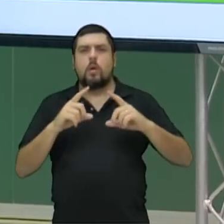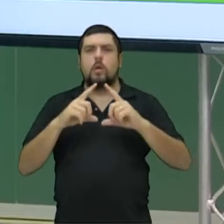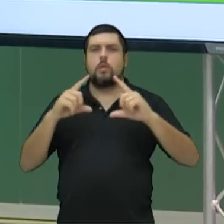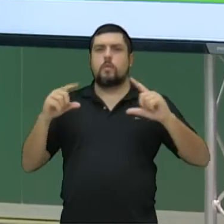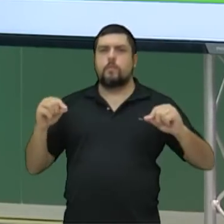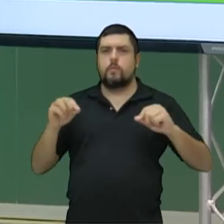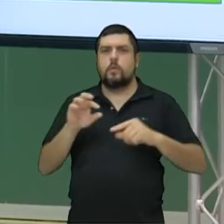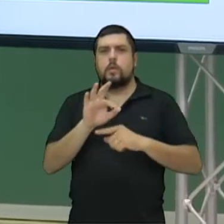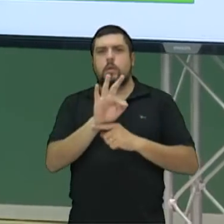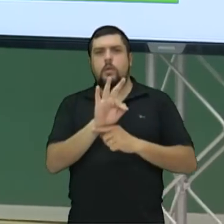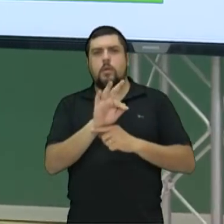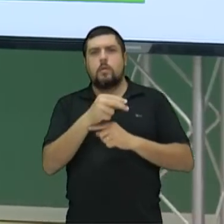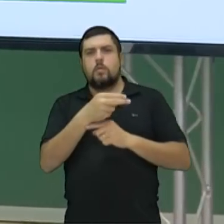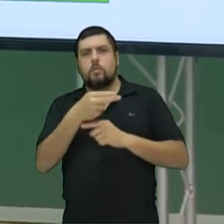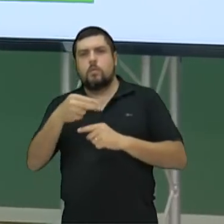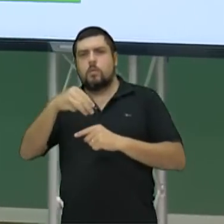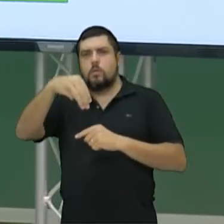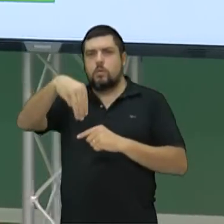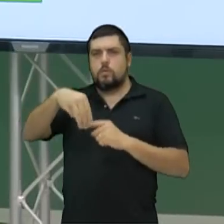interessante.